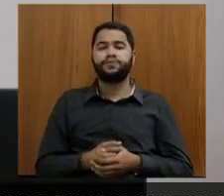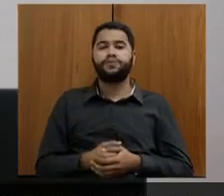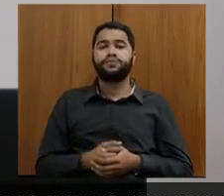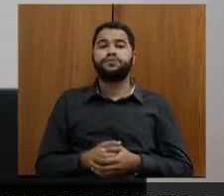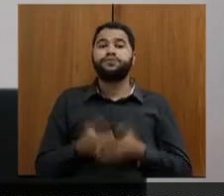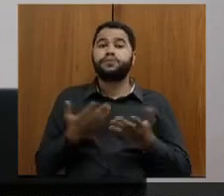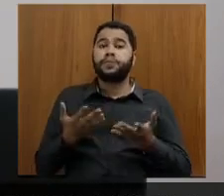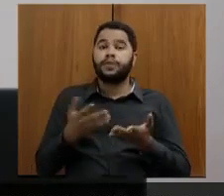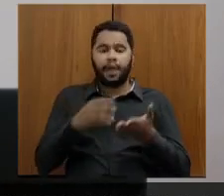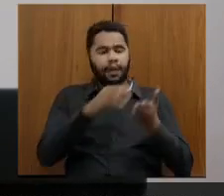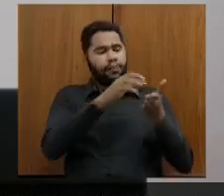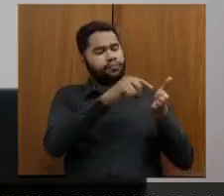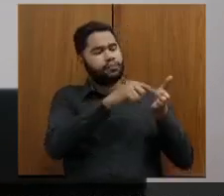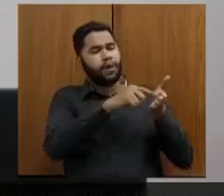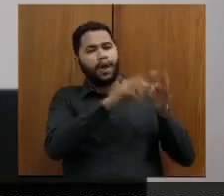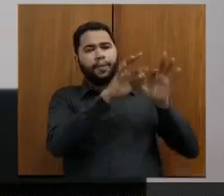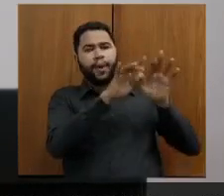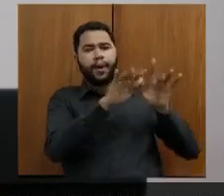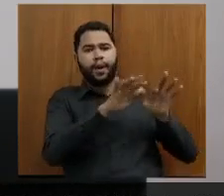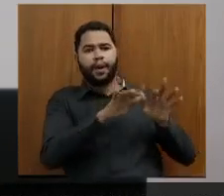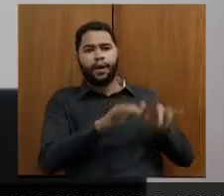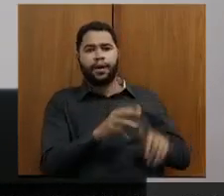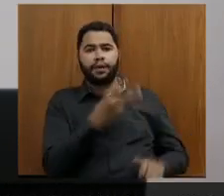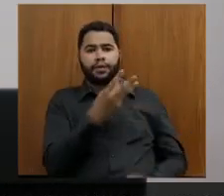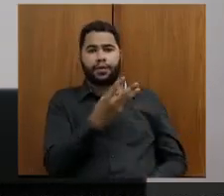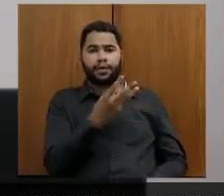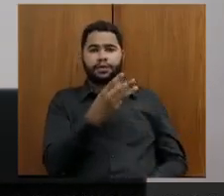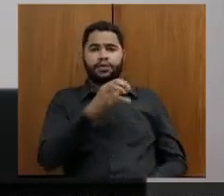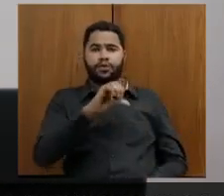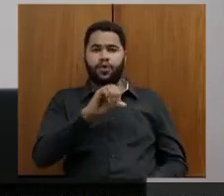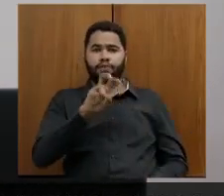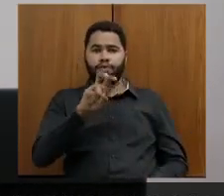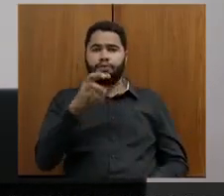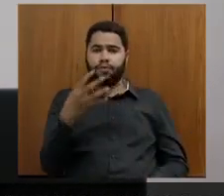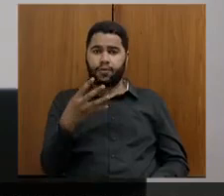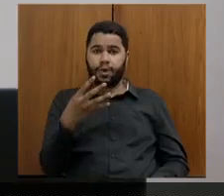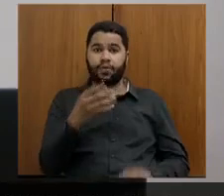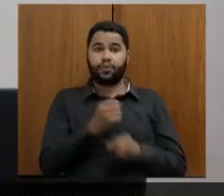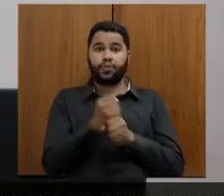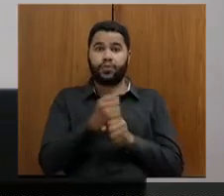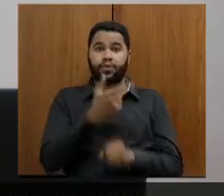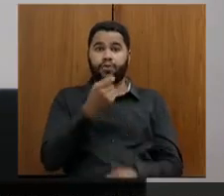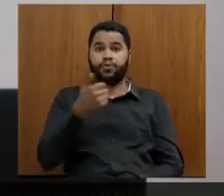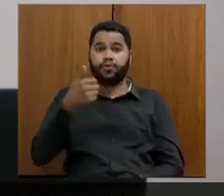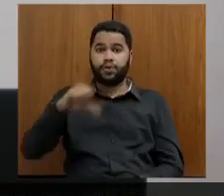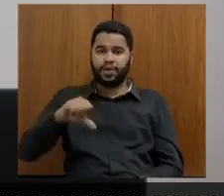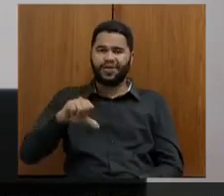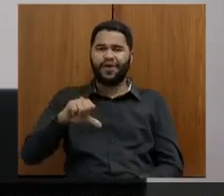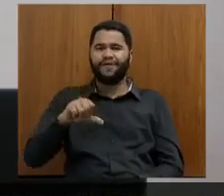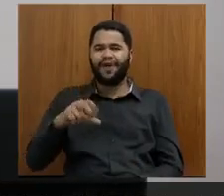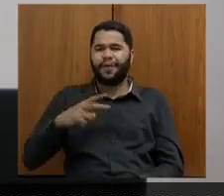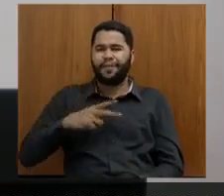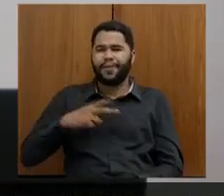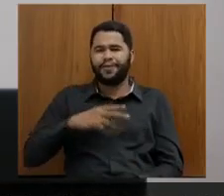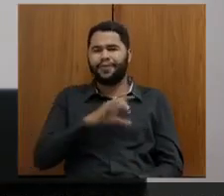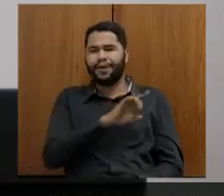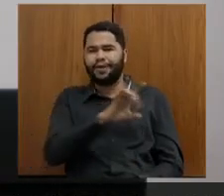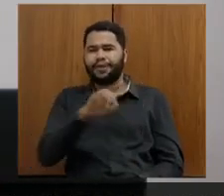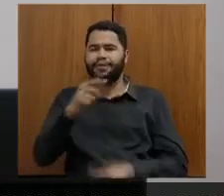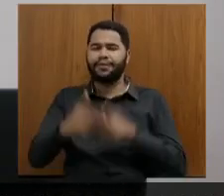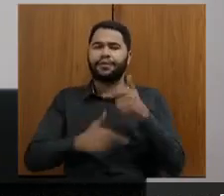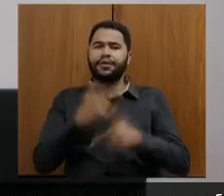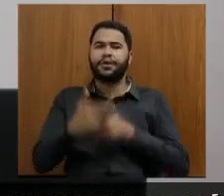na redação dada pela lei federal 3954 de 2019 pois em Face das peculiaridades de suas atividades